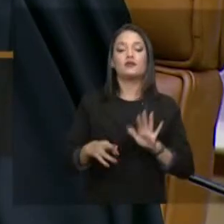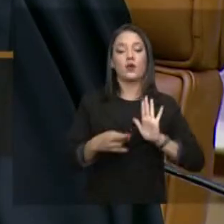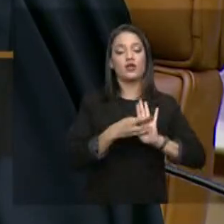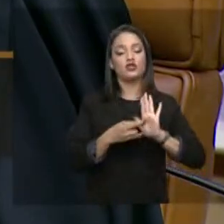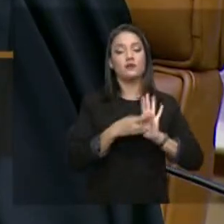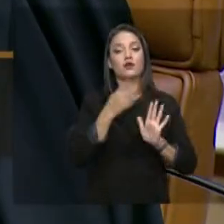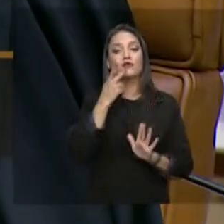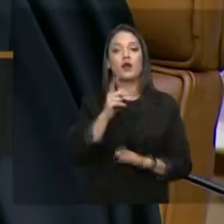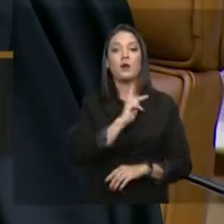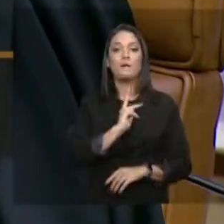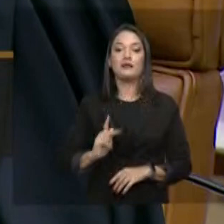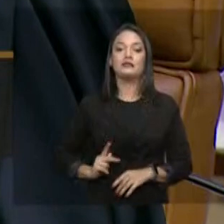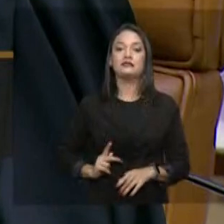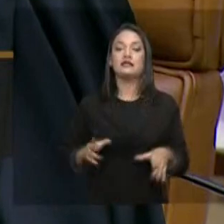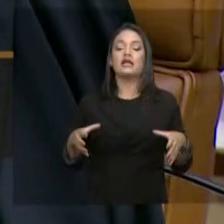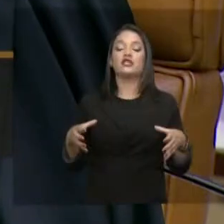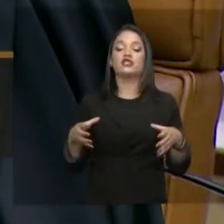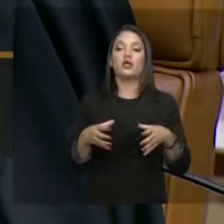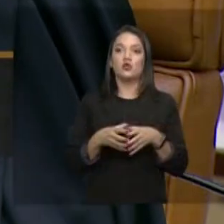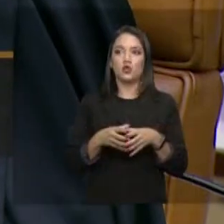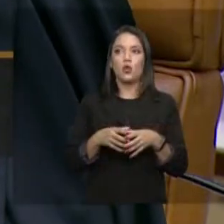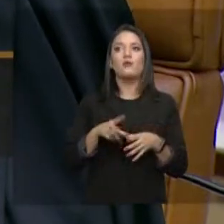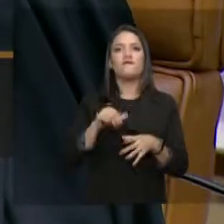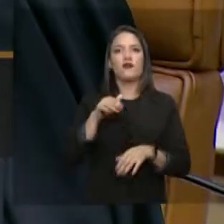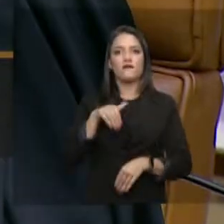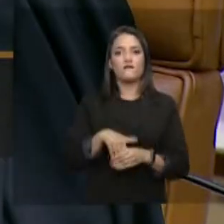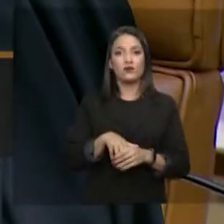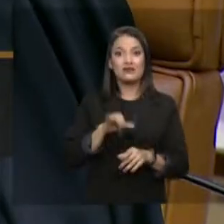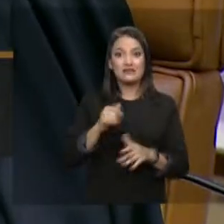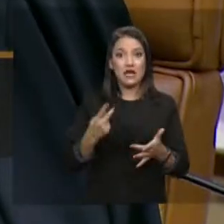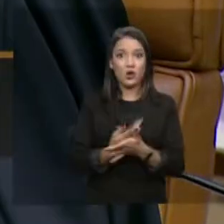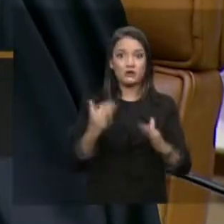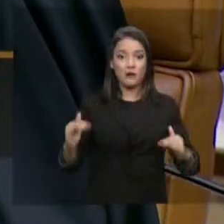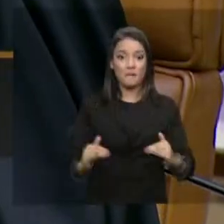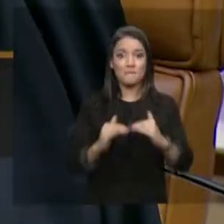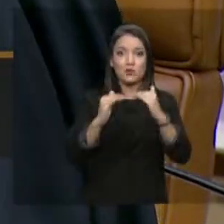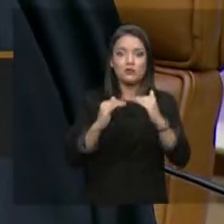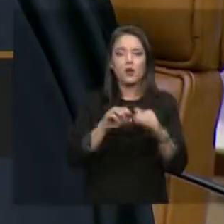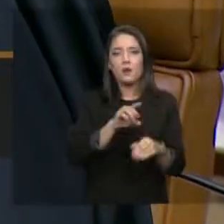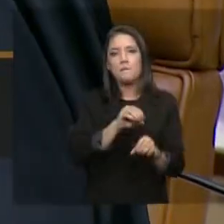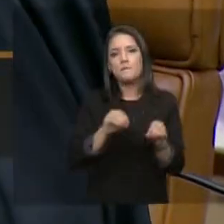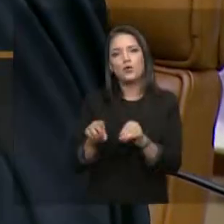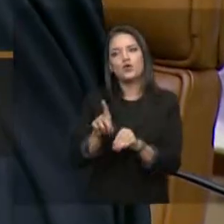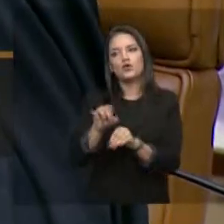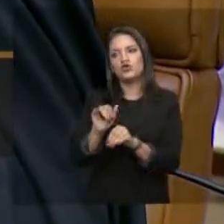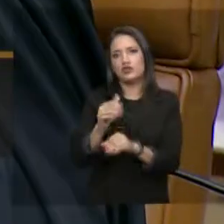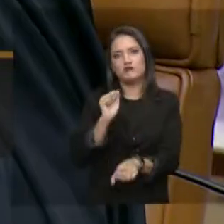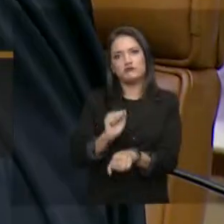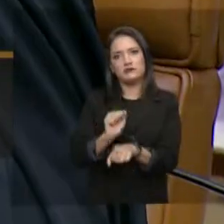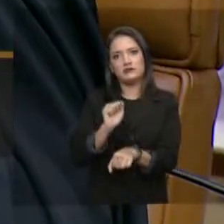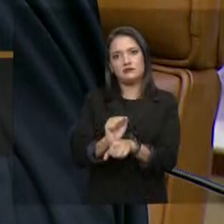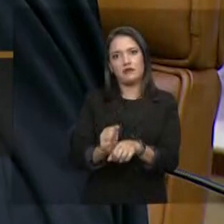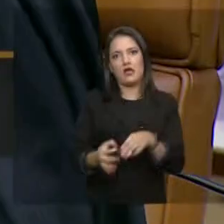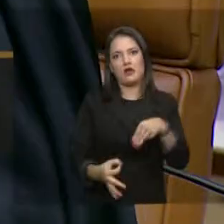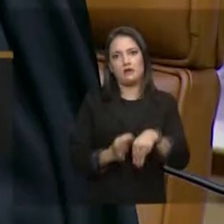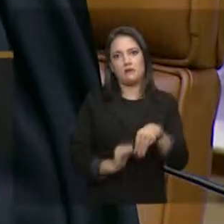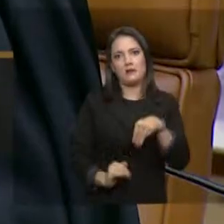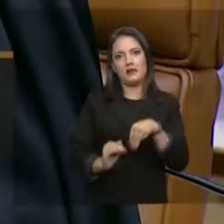sempre direito a voto. Se ocorrer empate, será adiada a decisão até tomar-se o voto do ministro que